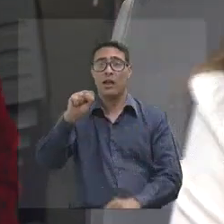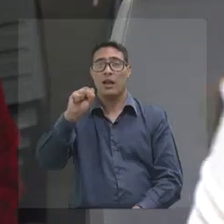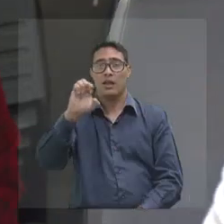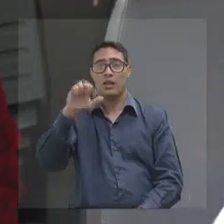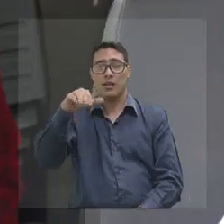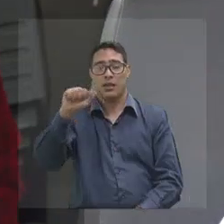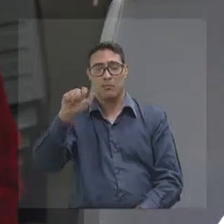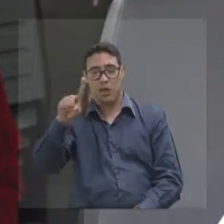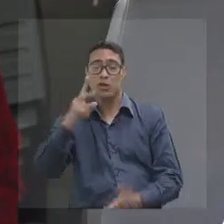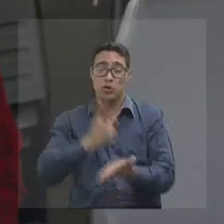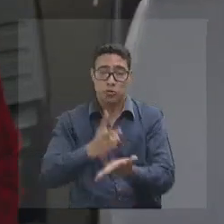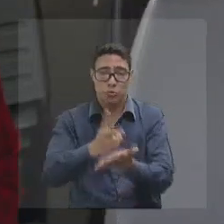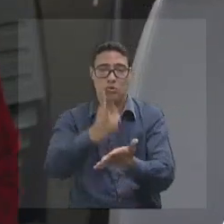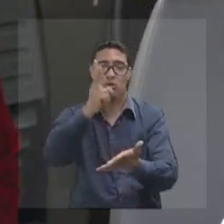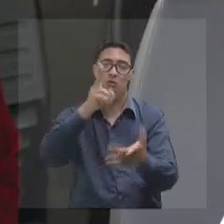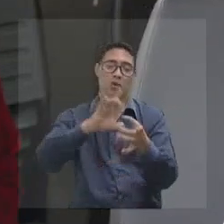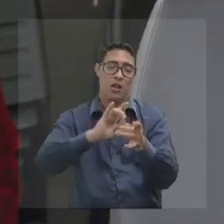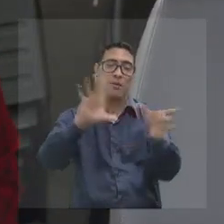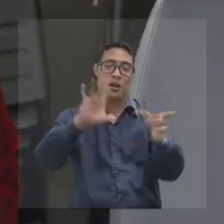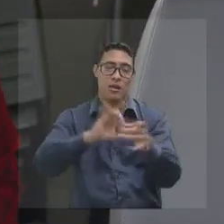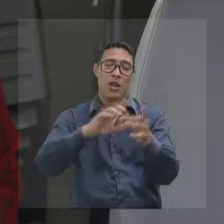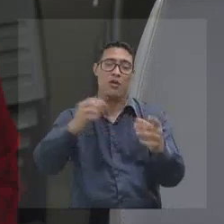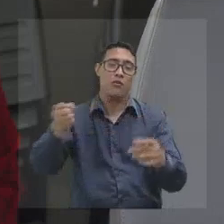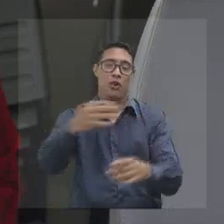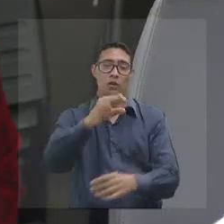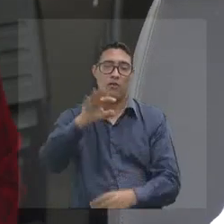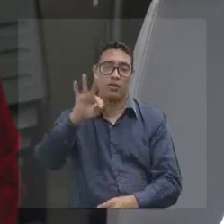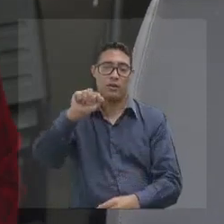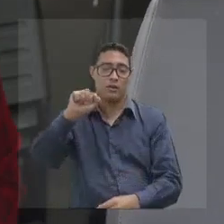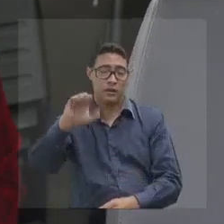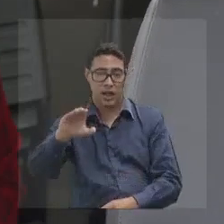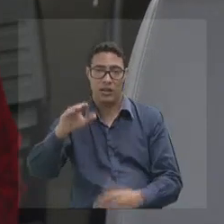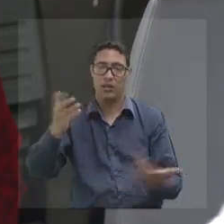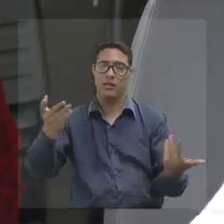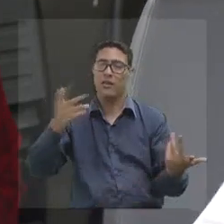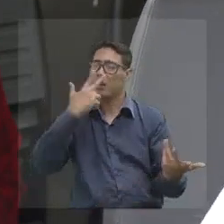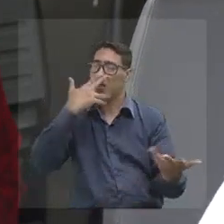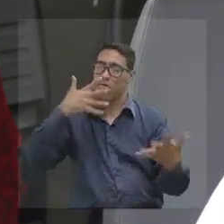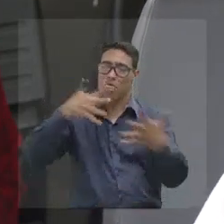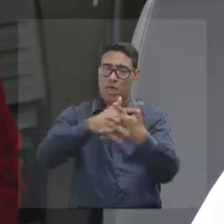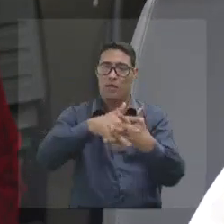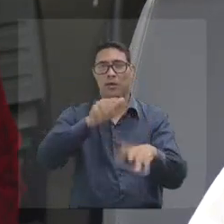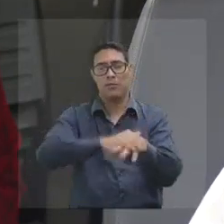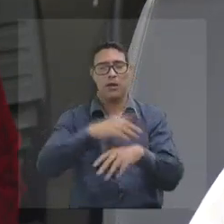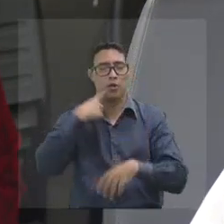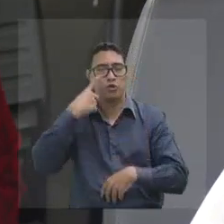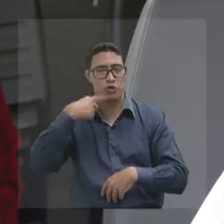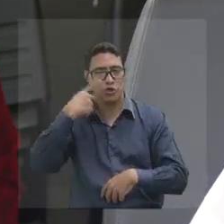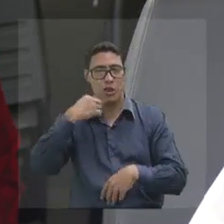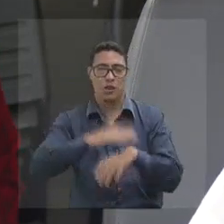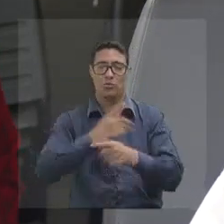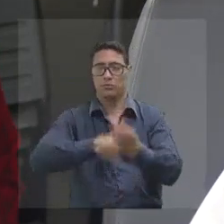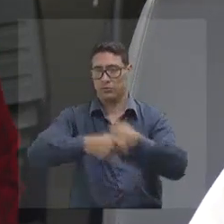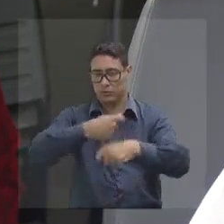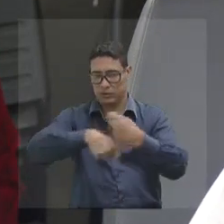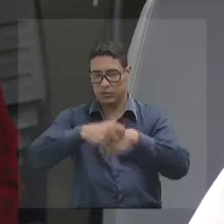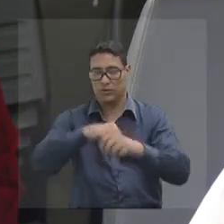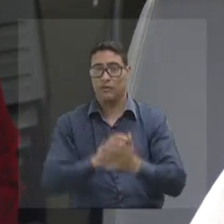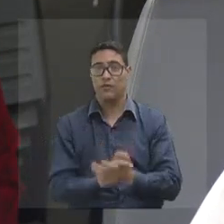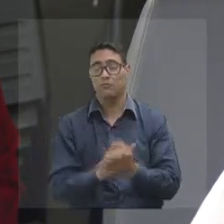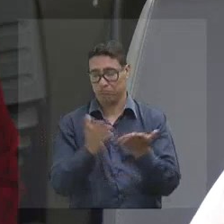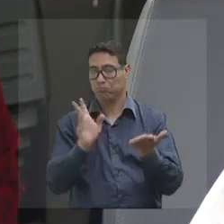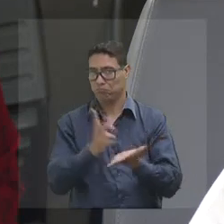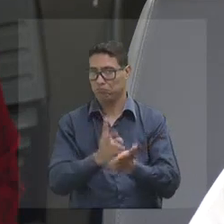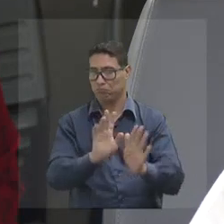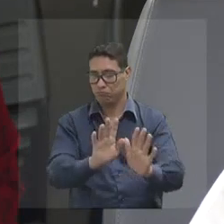firma novos táxis ferindo os princípios do direito administrativo e continua dessa